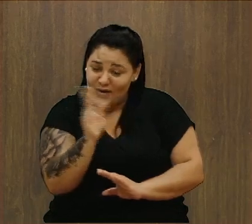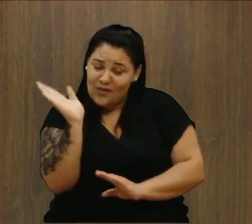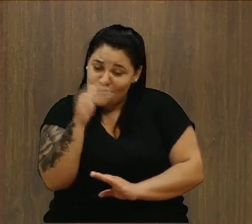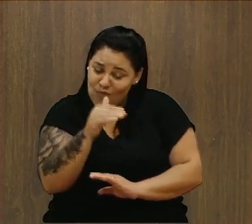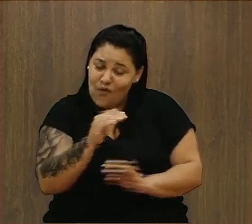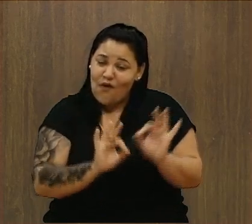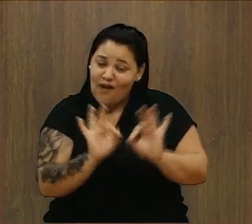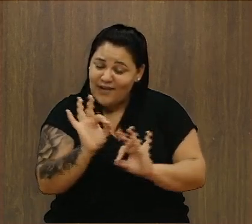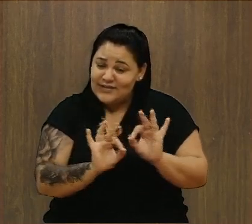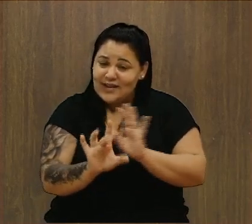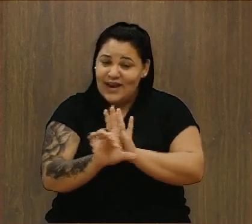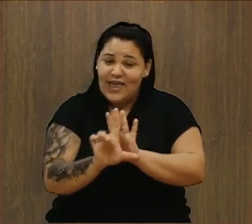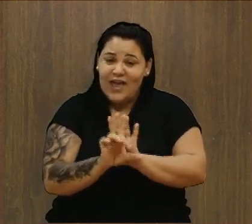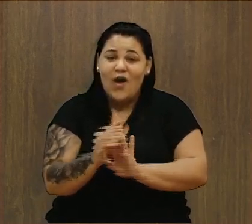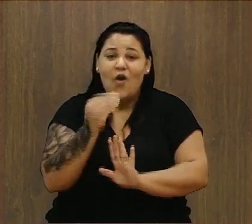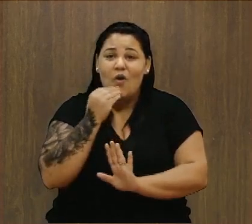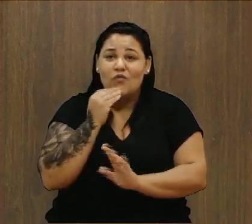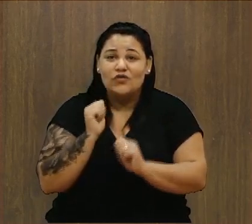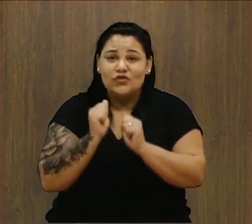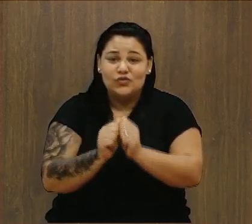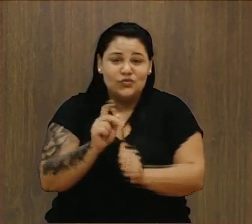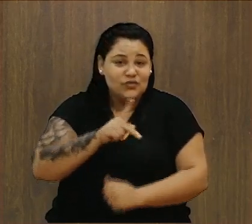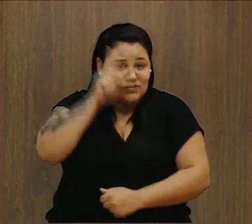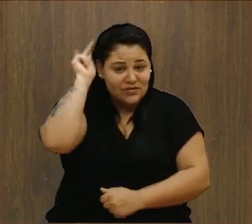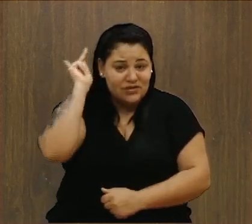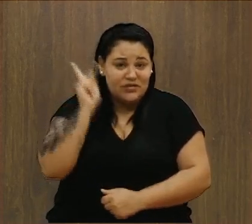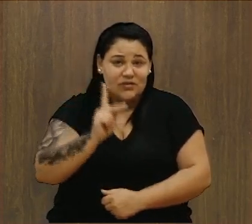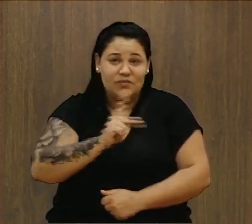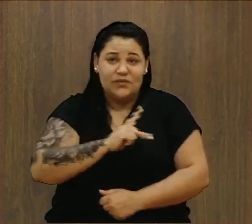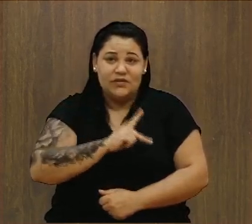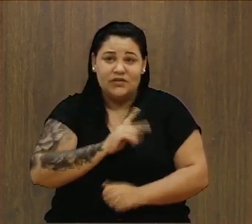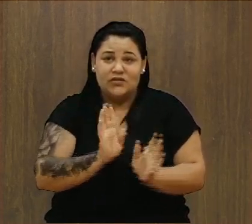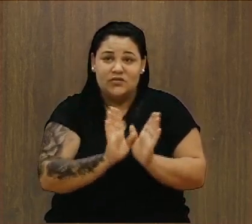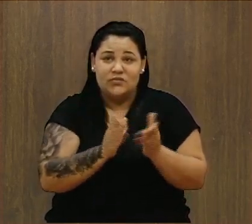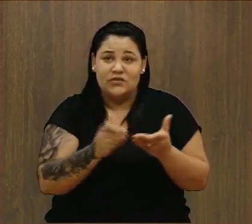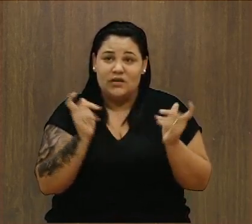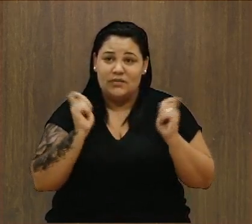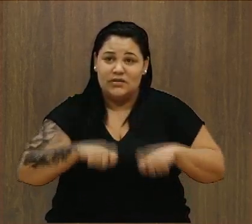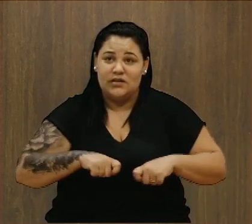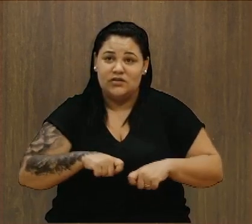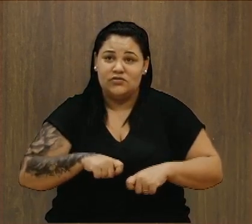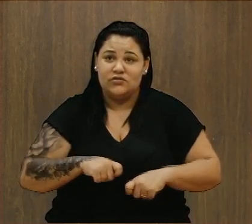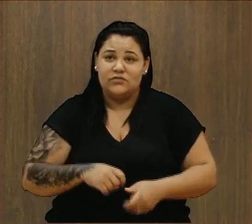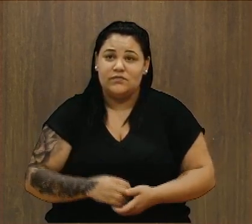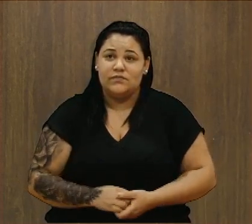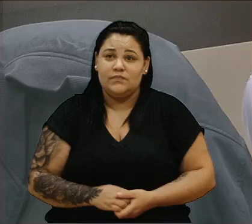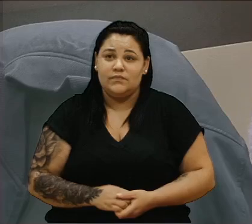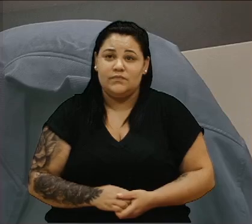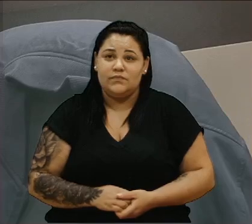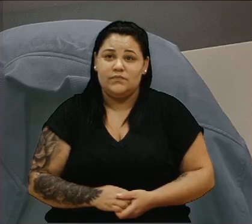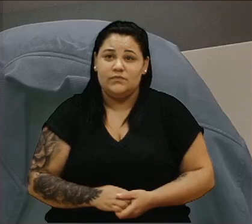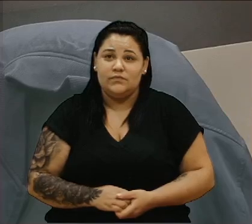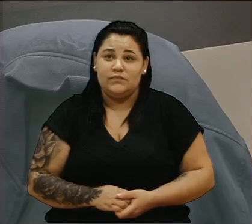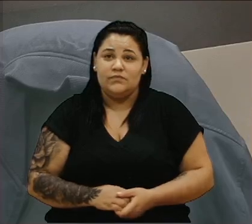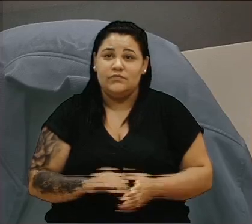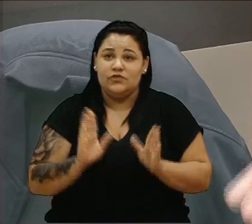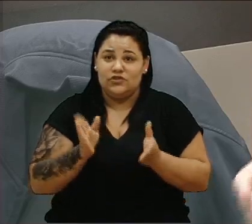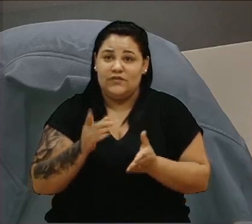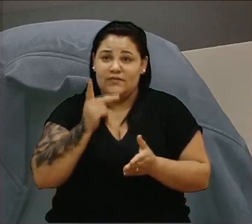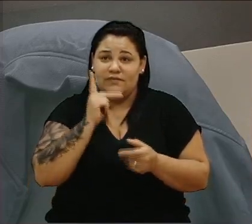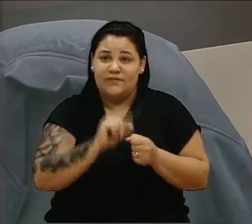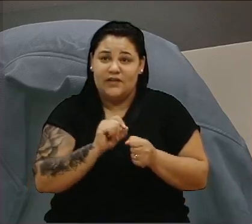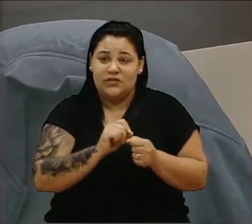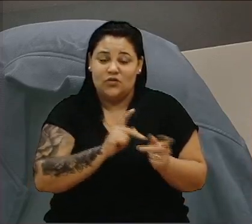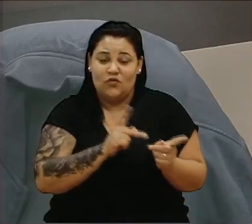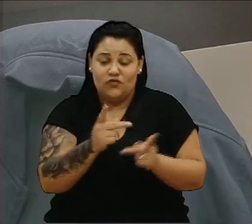obviamente, sob direção do vereador Iago Morandi, que é o presidente da comissão competente para isso. Obrigado. Já deixo o convite, vereador Cláudio, acredito que